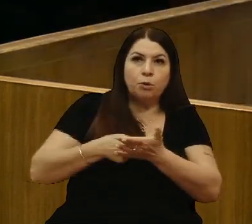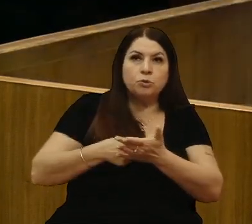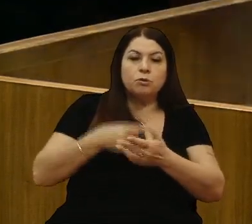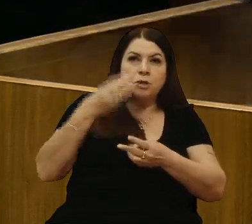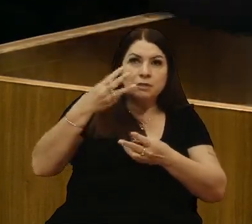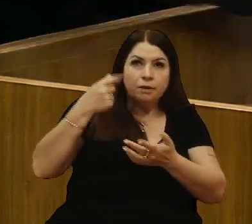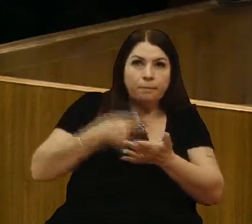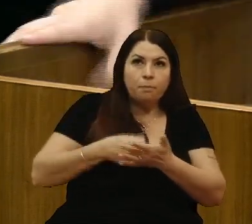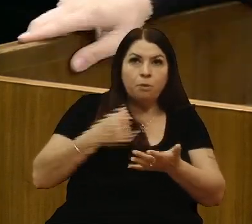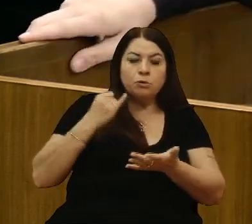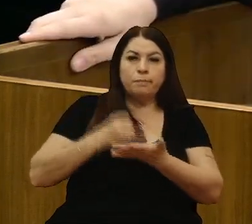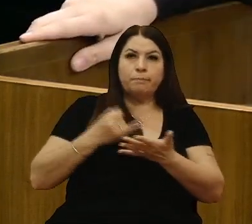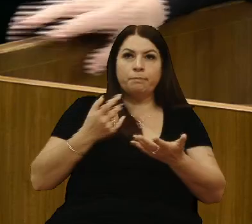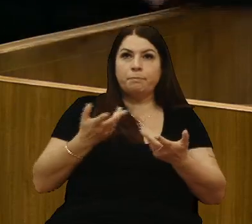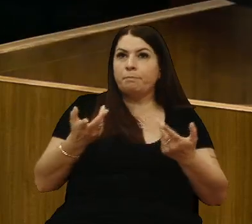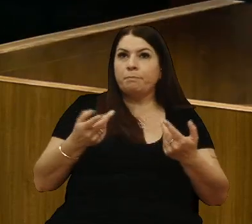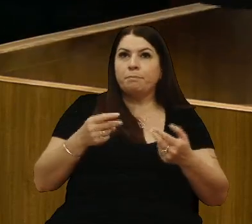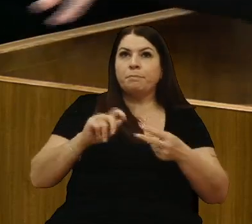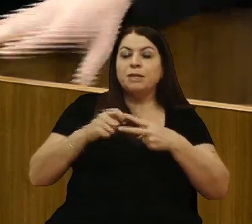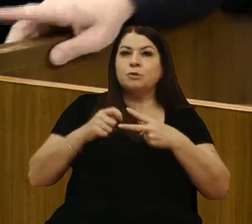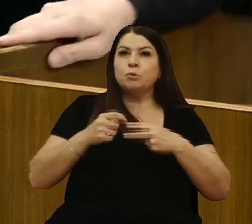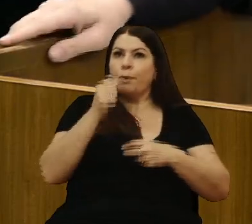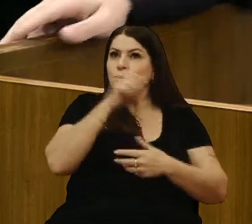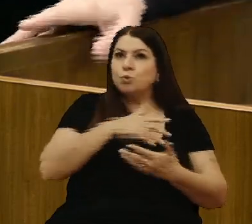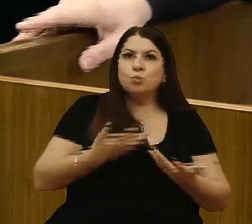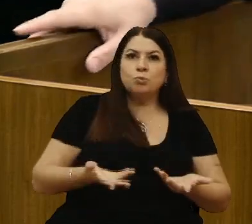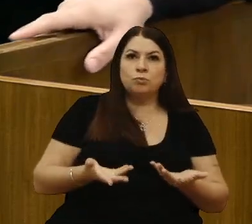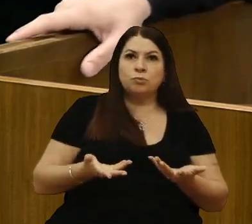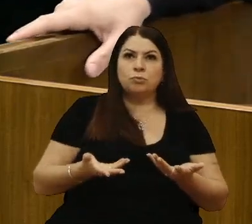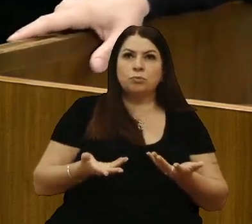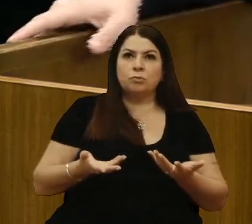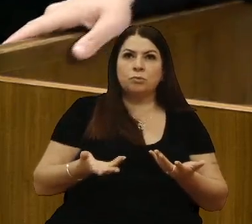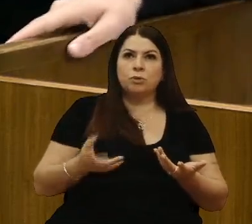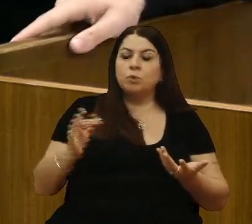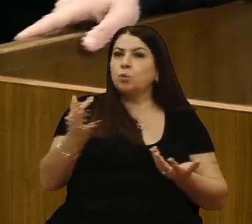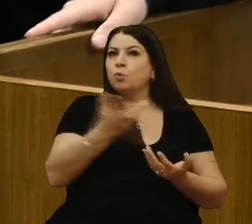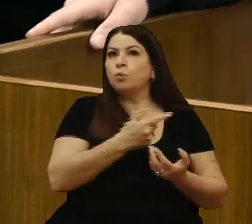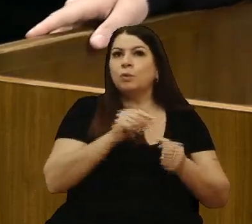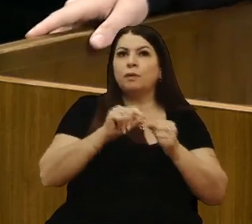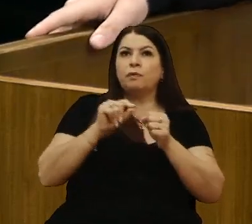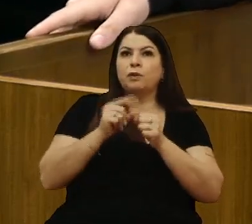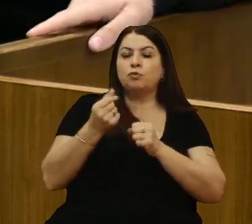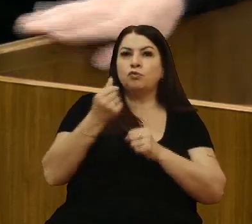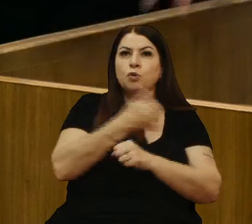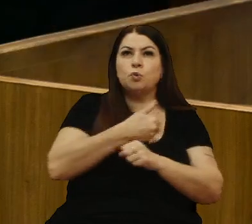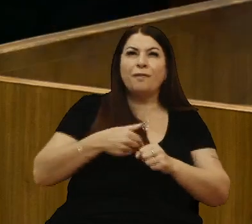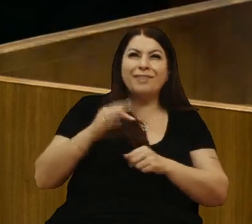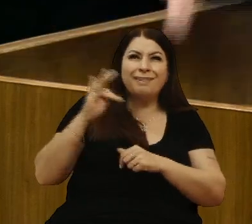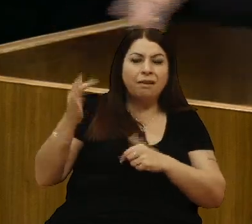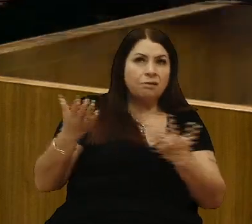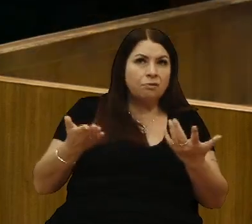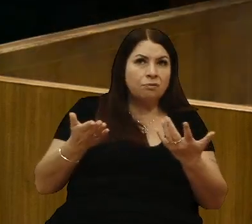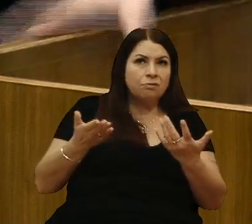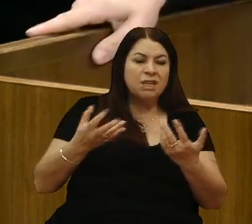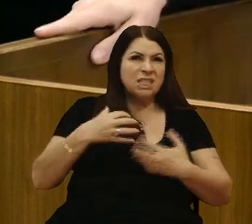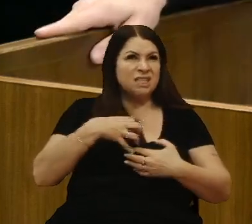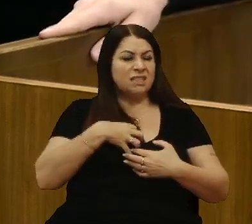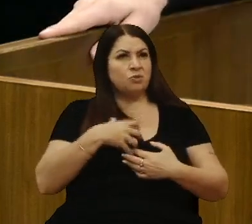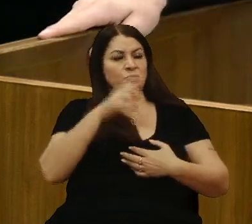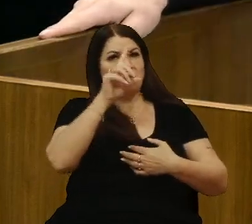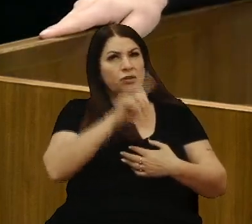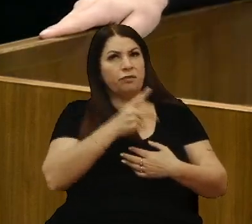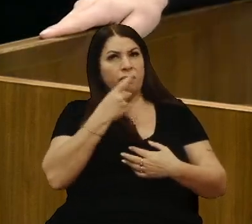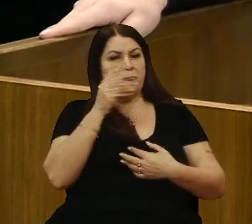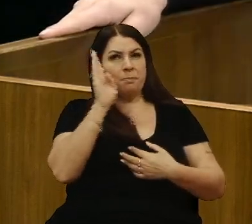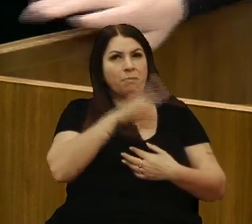imposto em Pix solidário. Isso é um absurdo. Aí tudo é feito com dinheiro do governo federal. E ainda se sentem no direito de falar mal